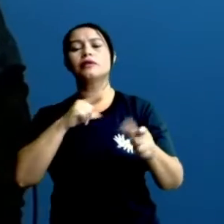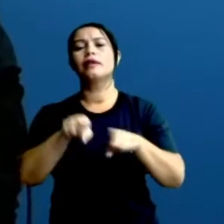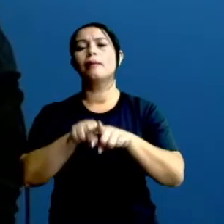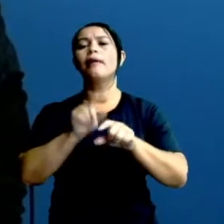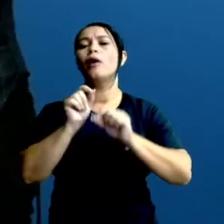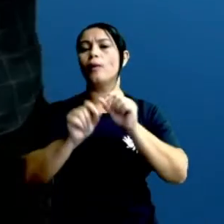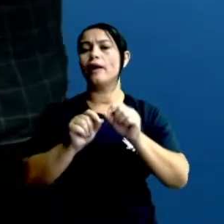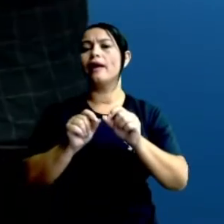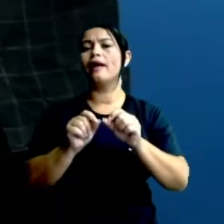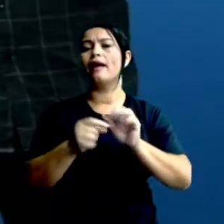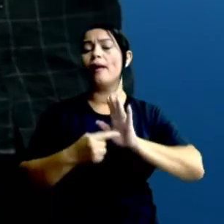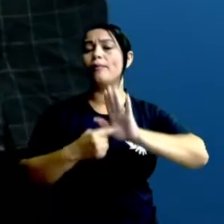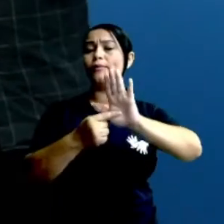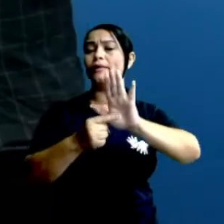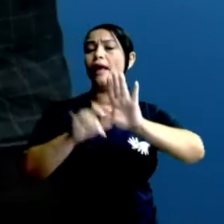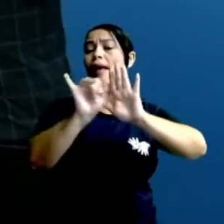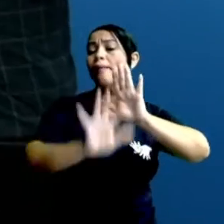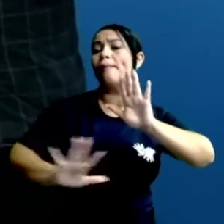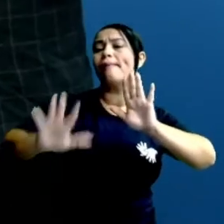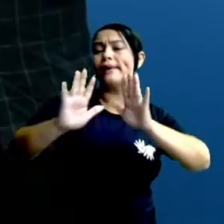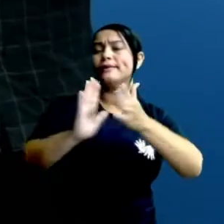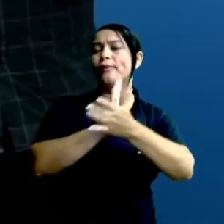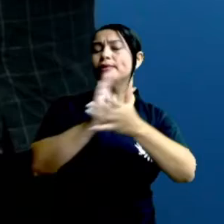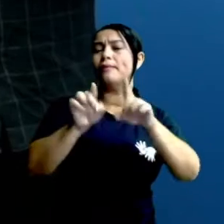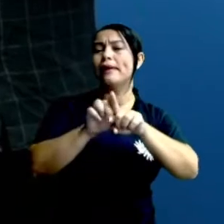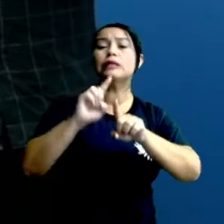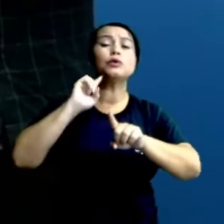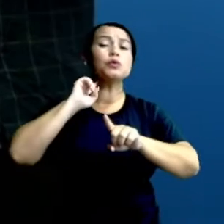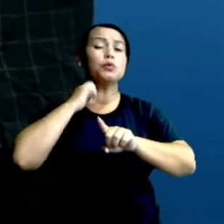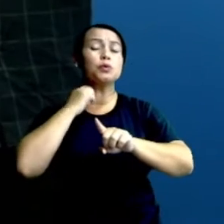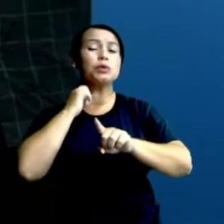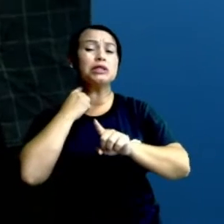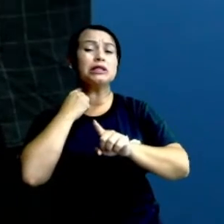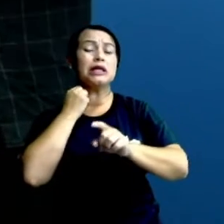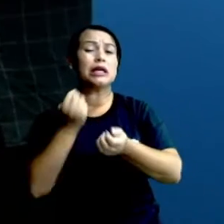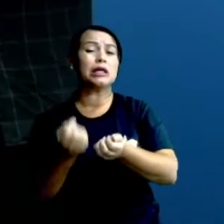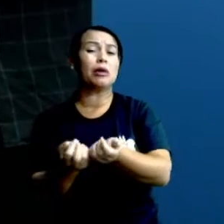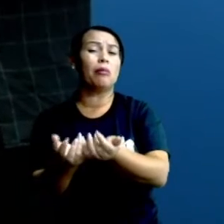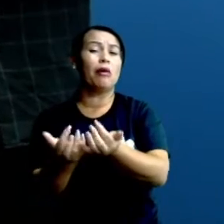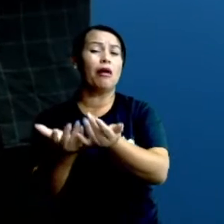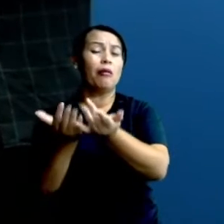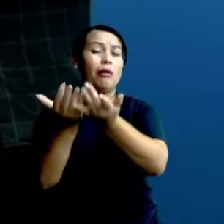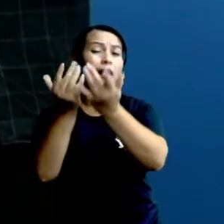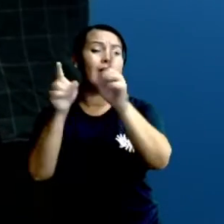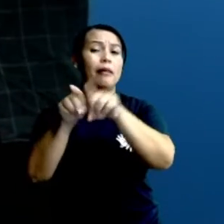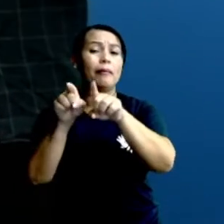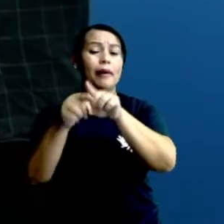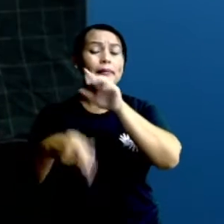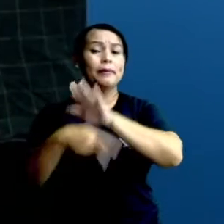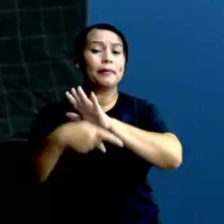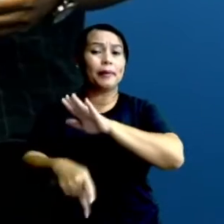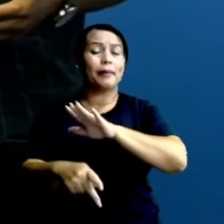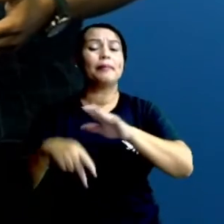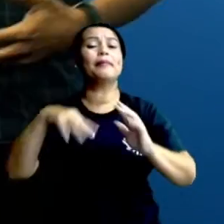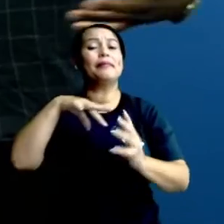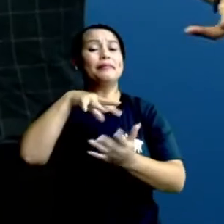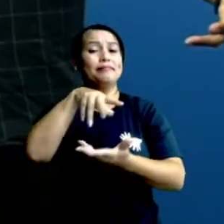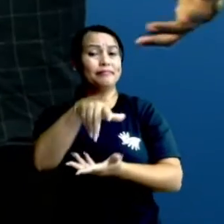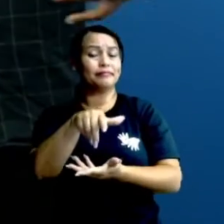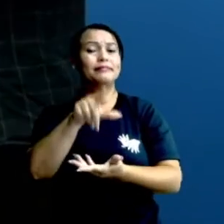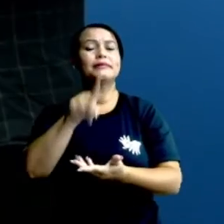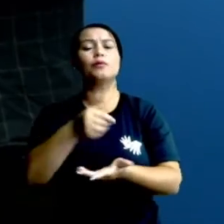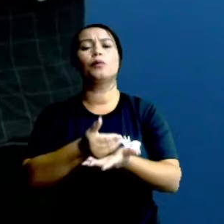a ilustração mostrando o quanto de poluição era liberado, né, para a atmosfera e é exatamente essa grande poluição que